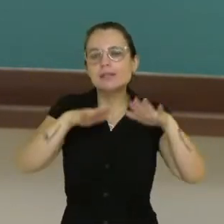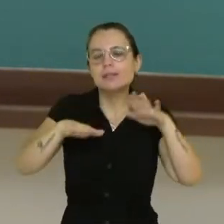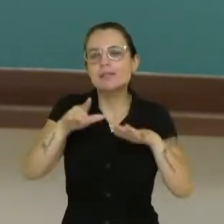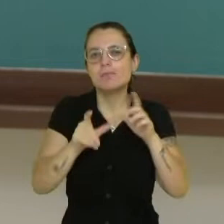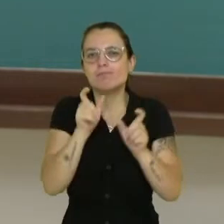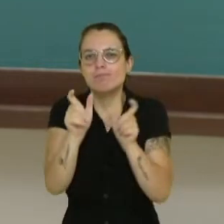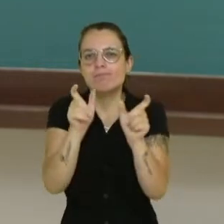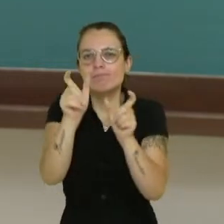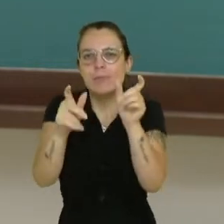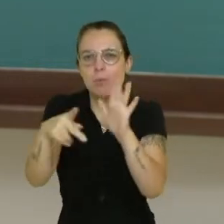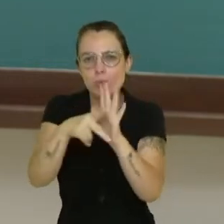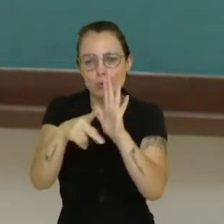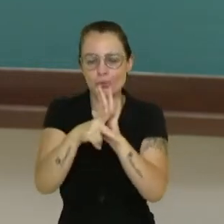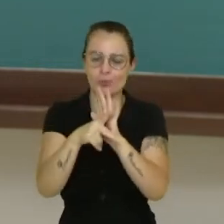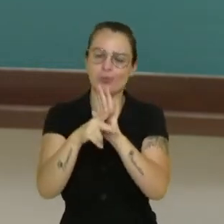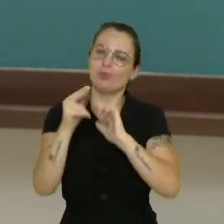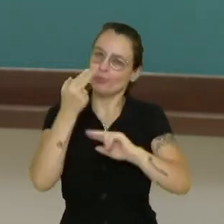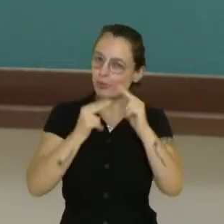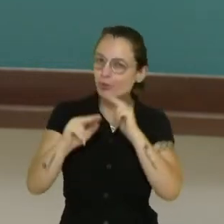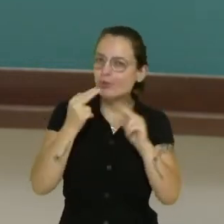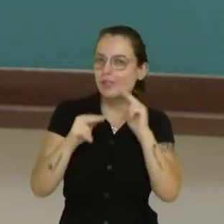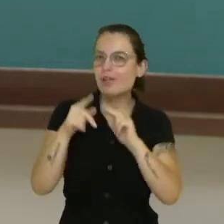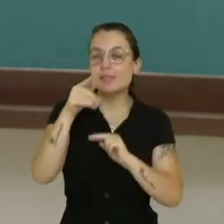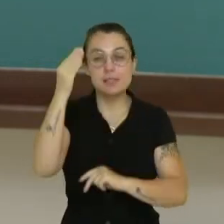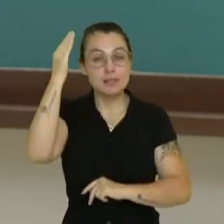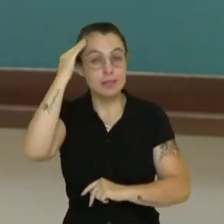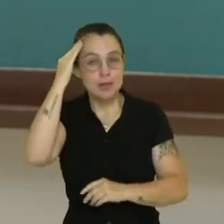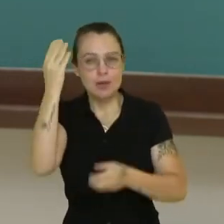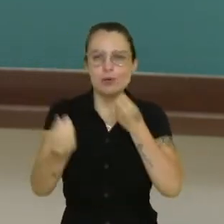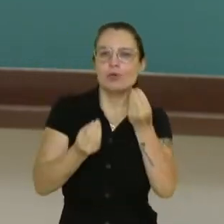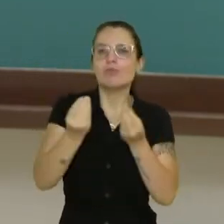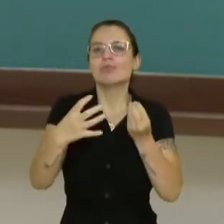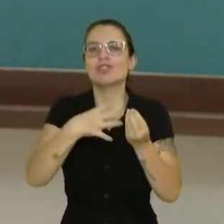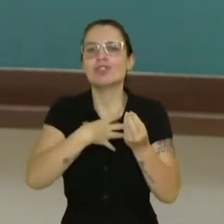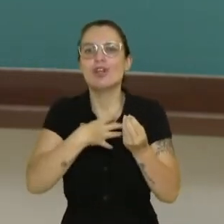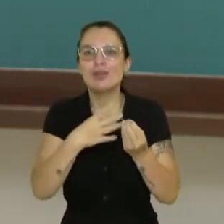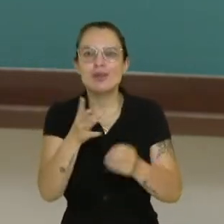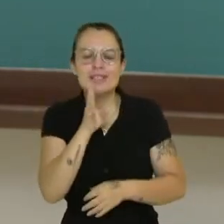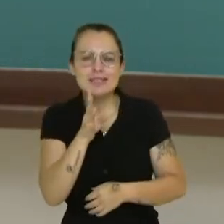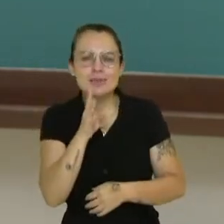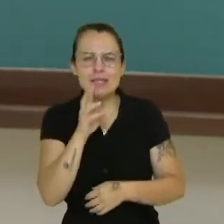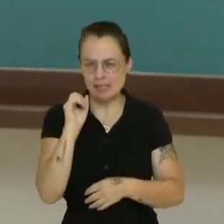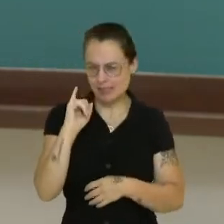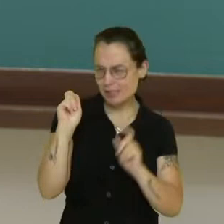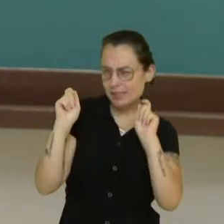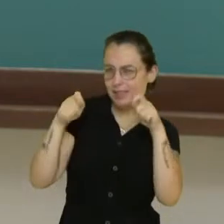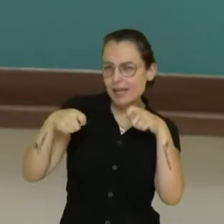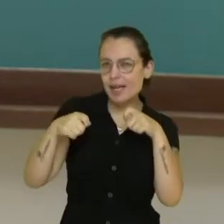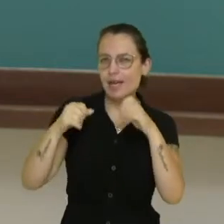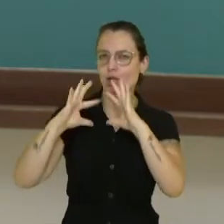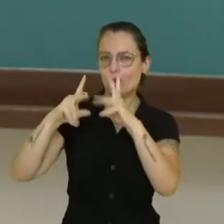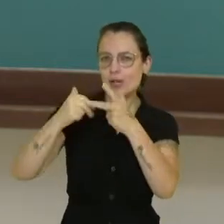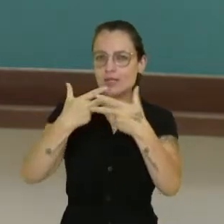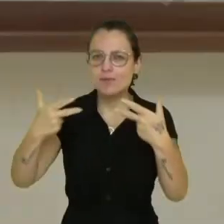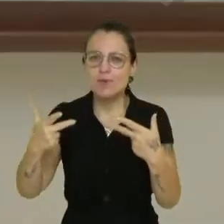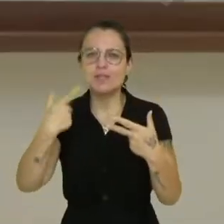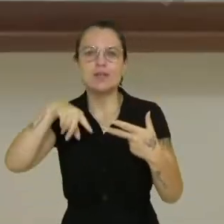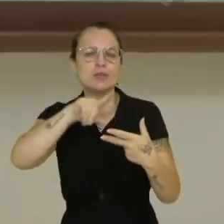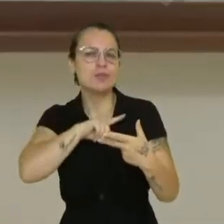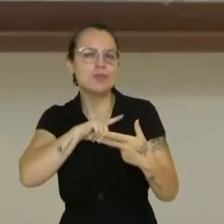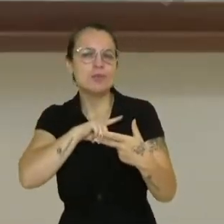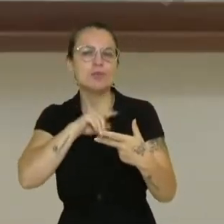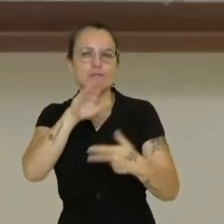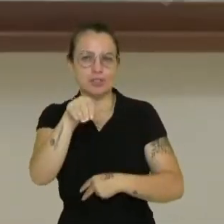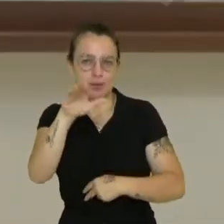musicais para que a música saia da maneira que você conhece? Será que tudo pode ser considerado música? Será que